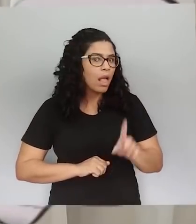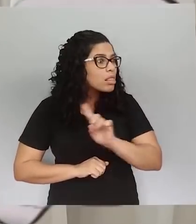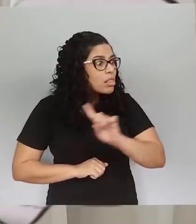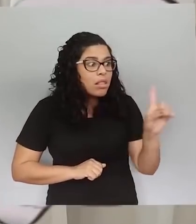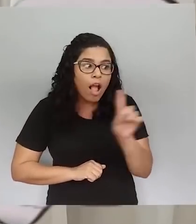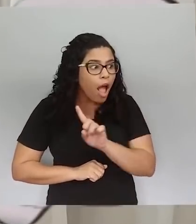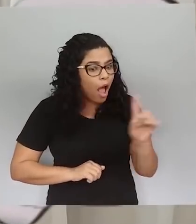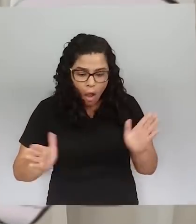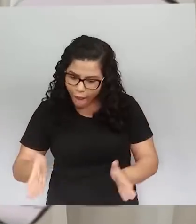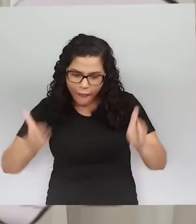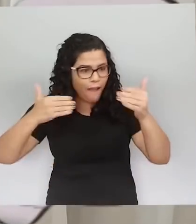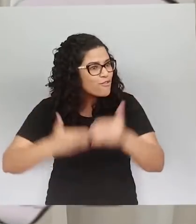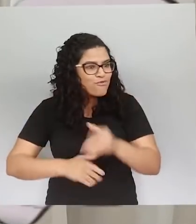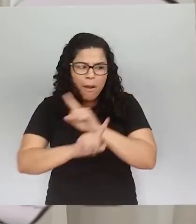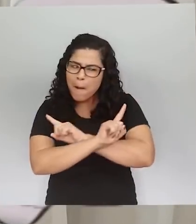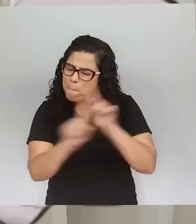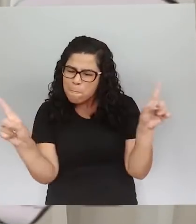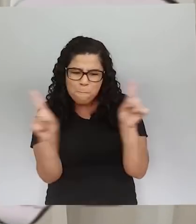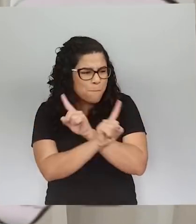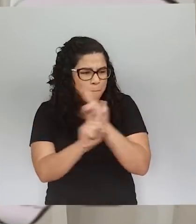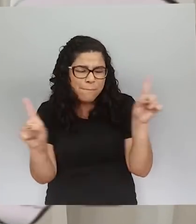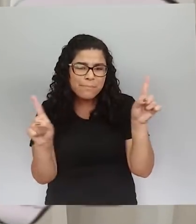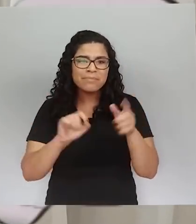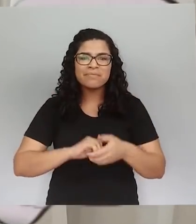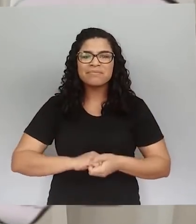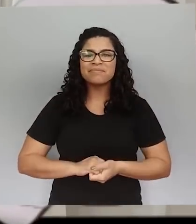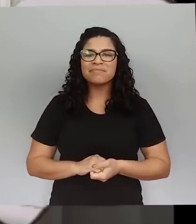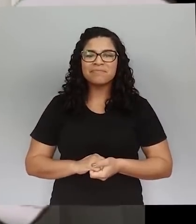Não é uma caixa.